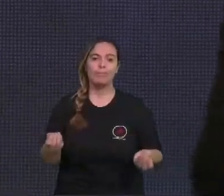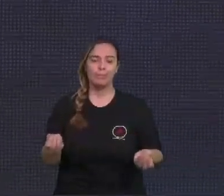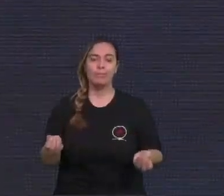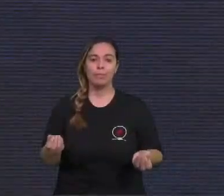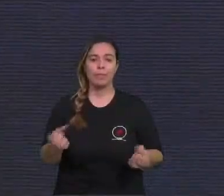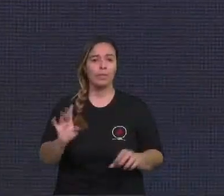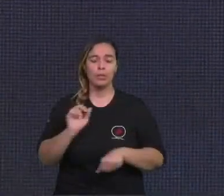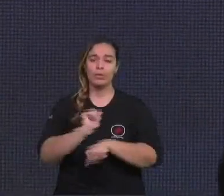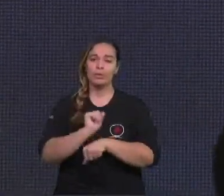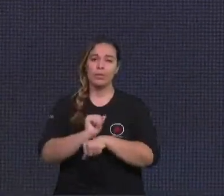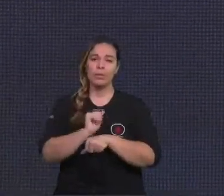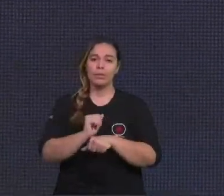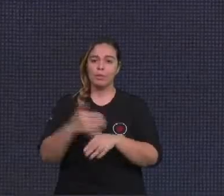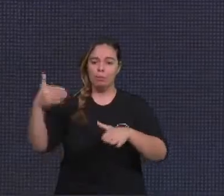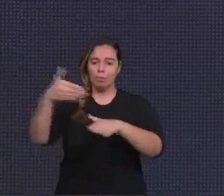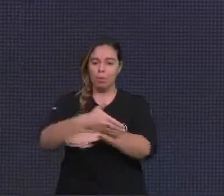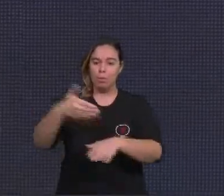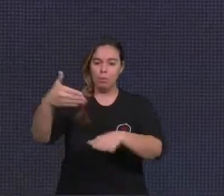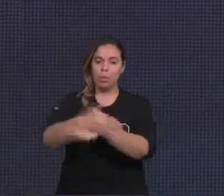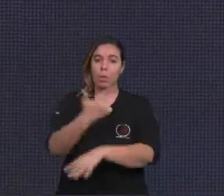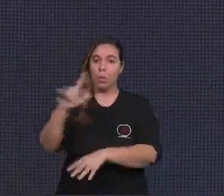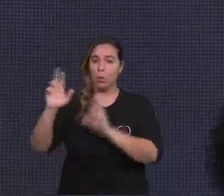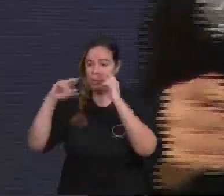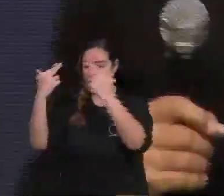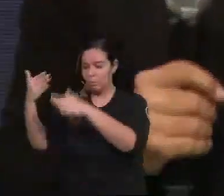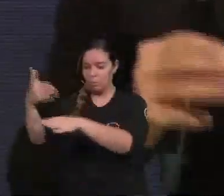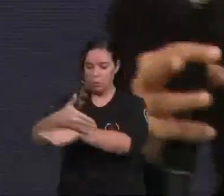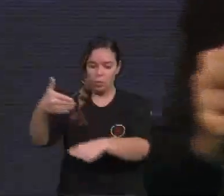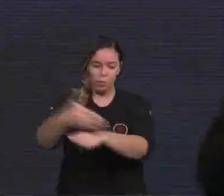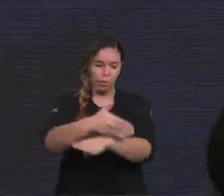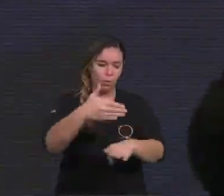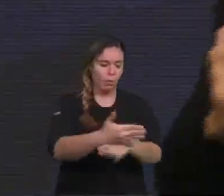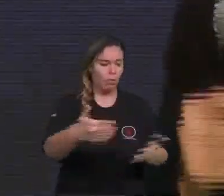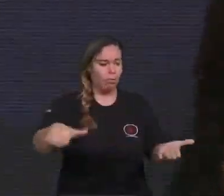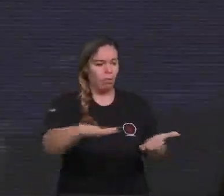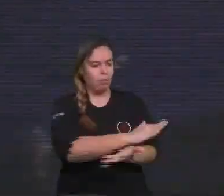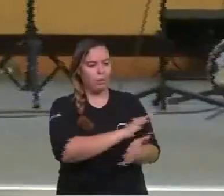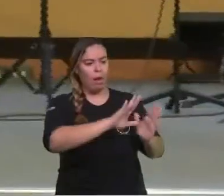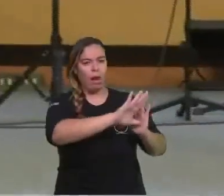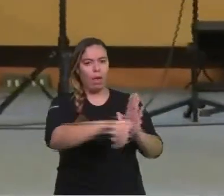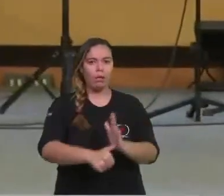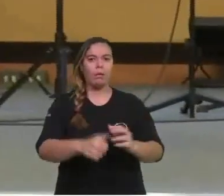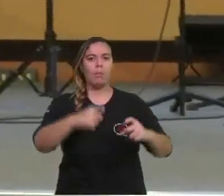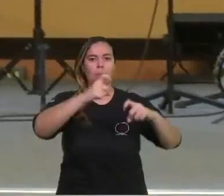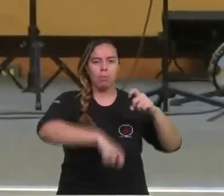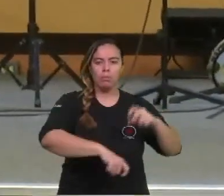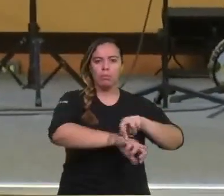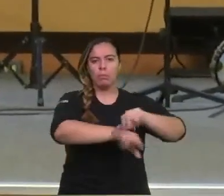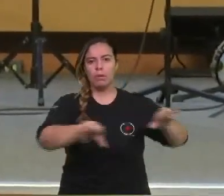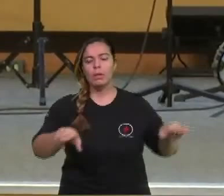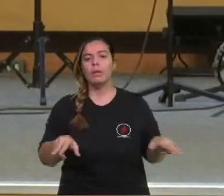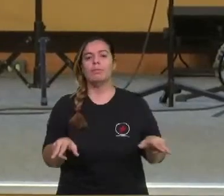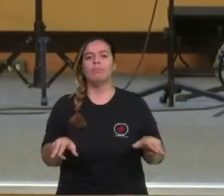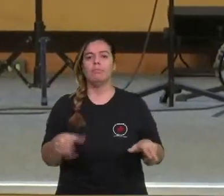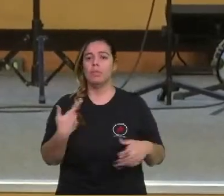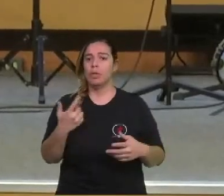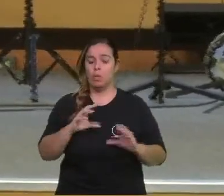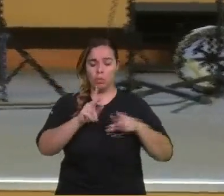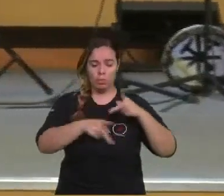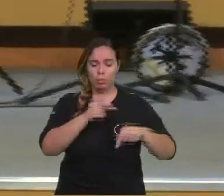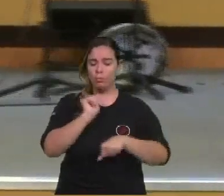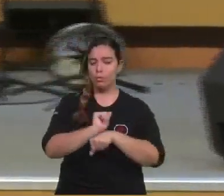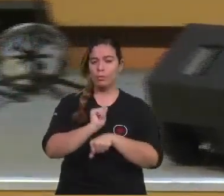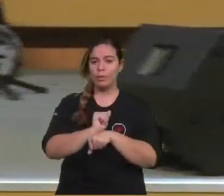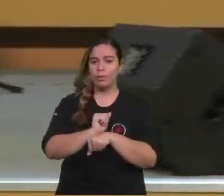apenas aguardando a próxima invasão dos assírios para dominar, para matar, para saquear, para estuprar. Quando